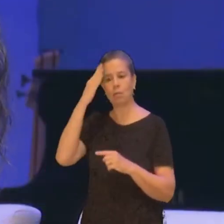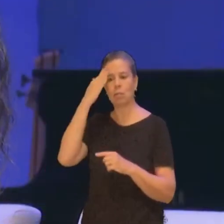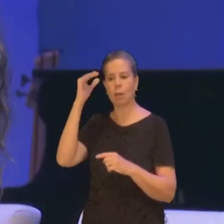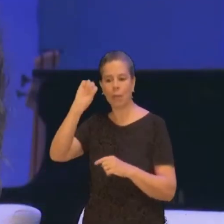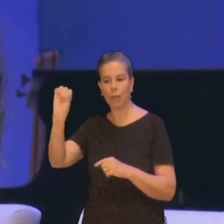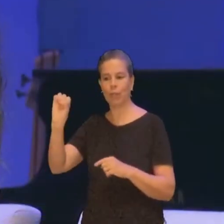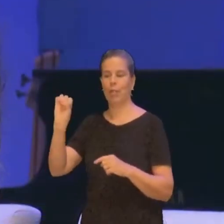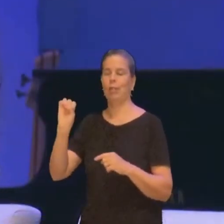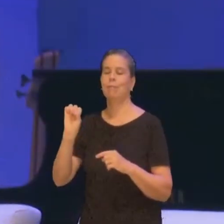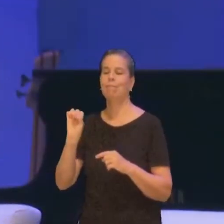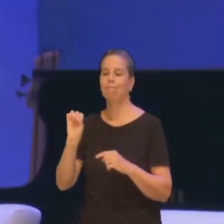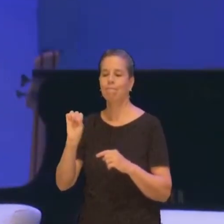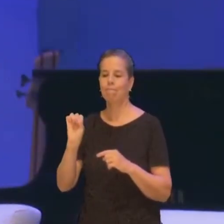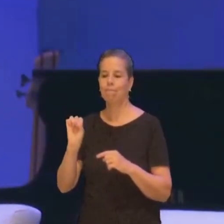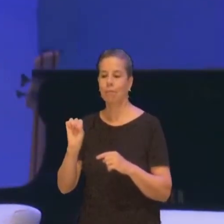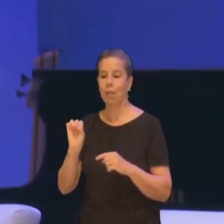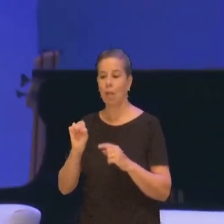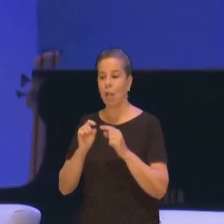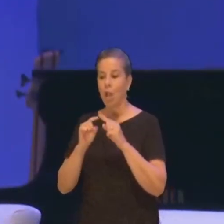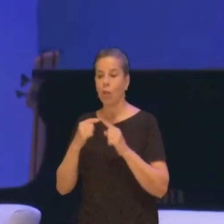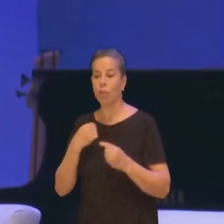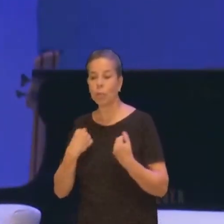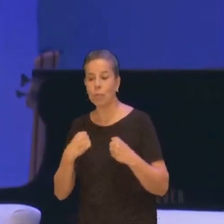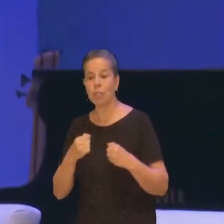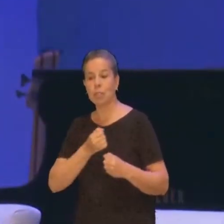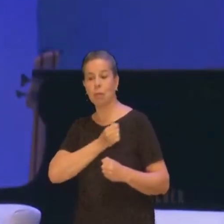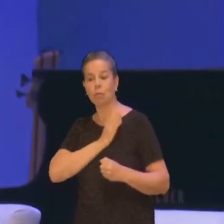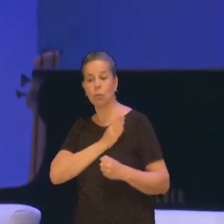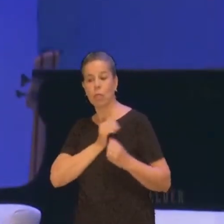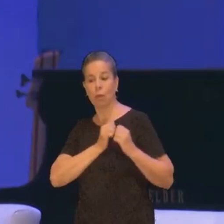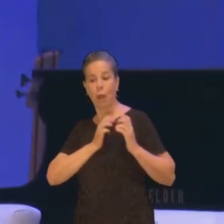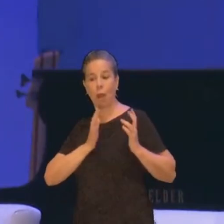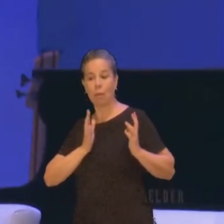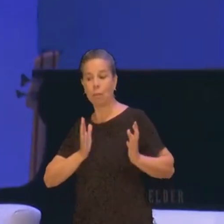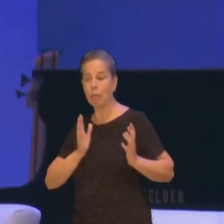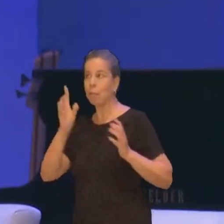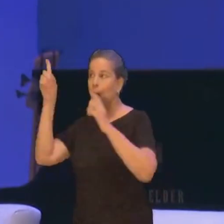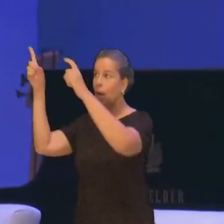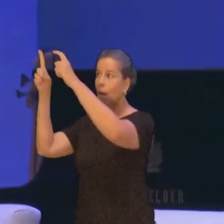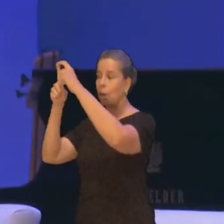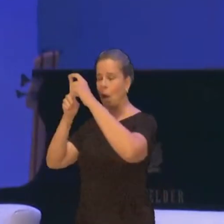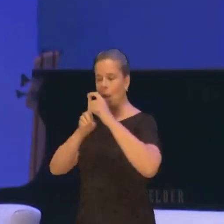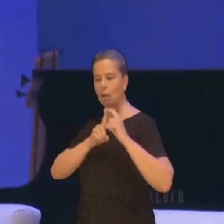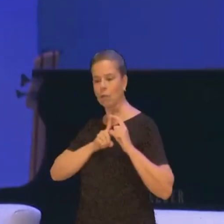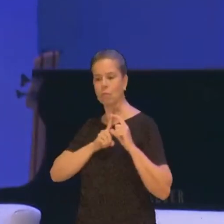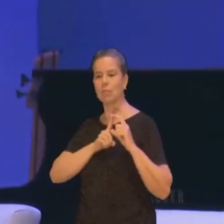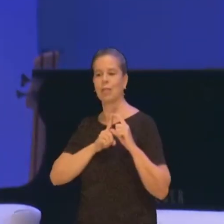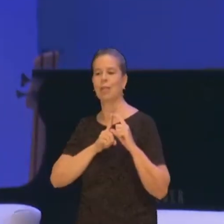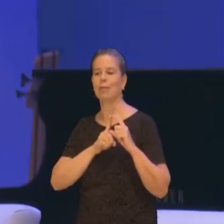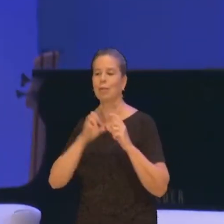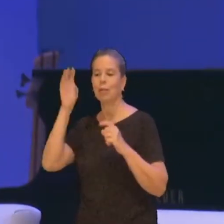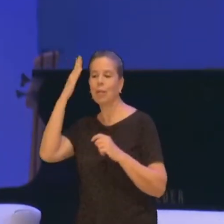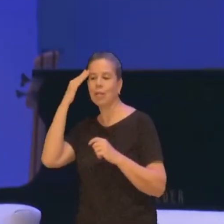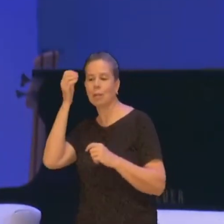nós não abrimos nosso coração para receber a palavra do Senhor, mas é a partir da sabedoria dele que temos